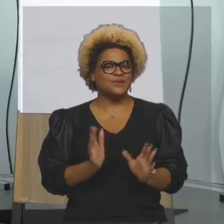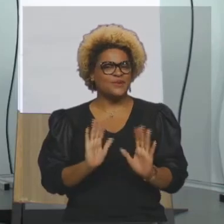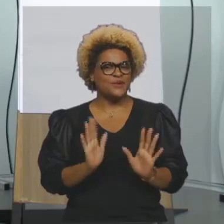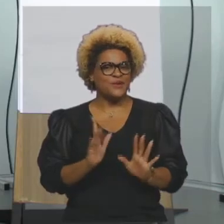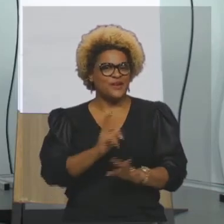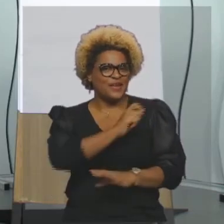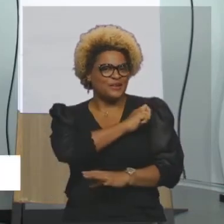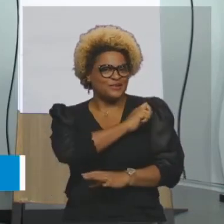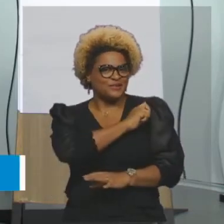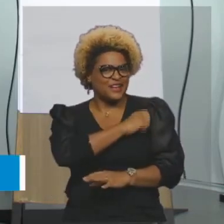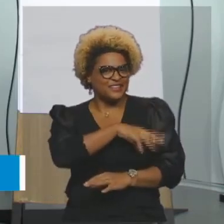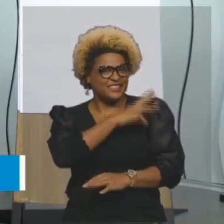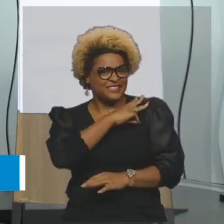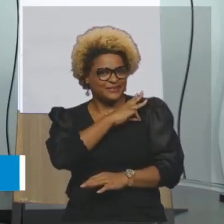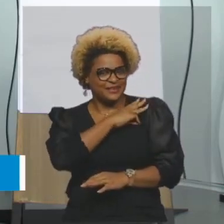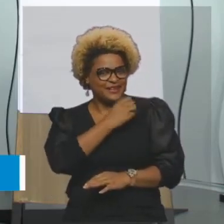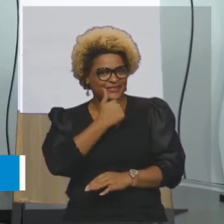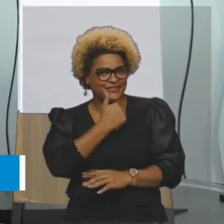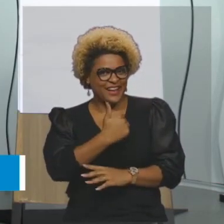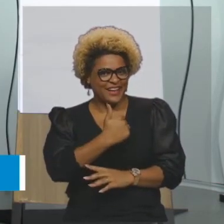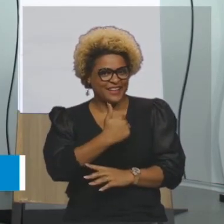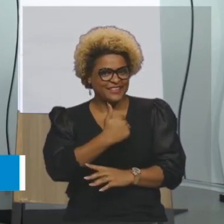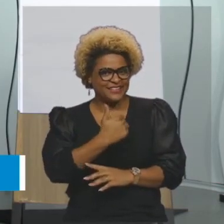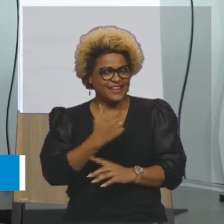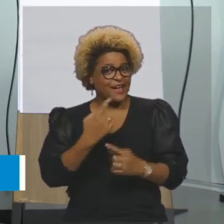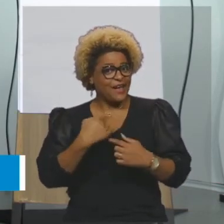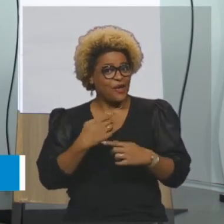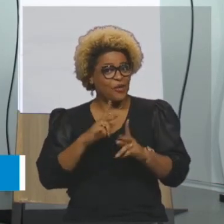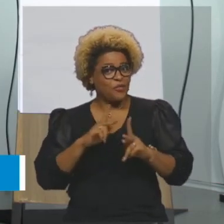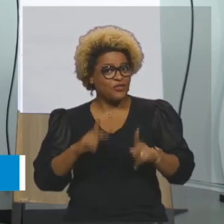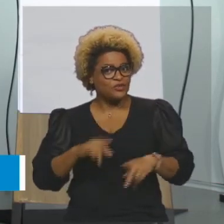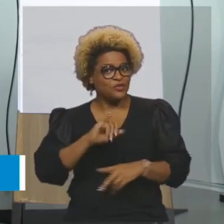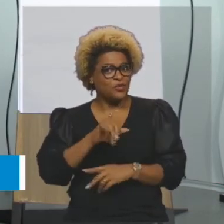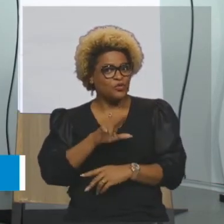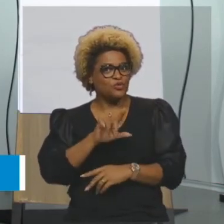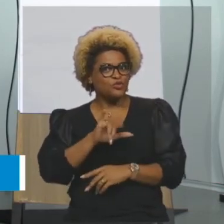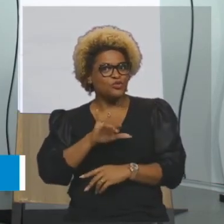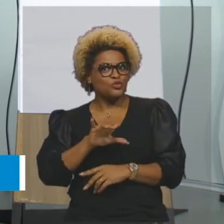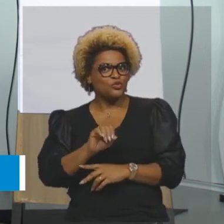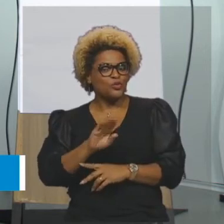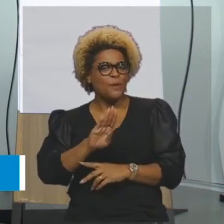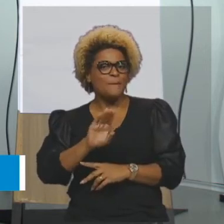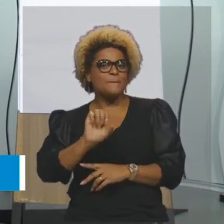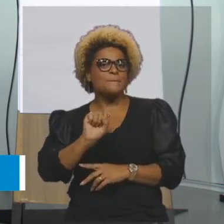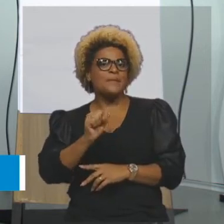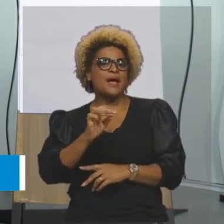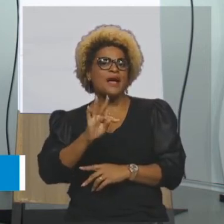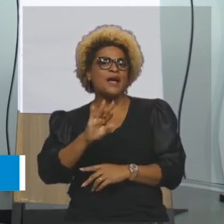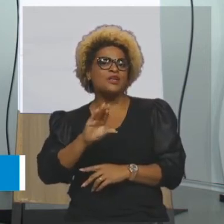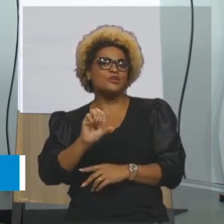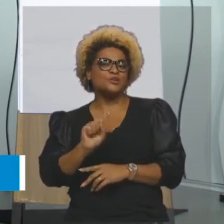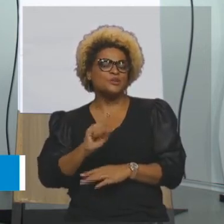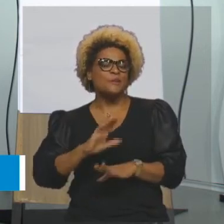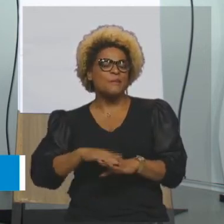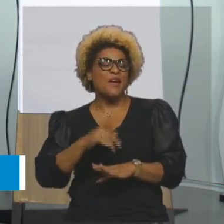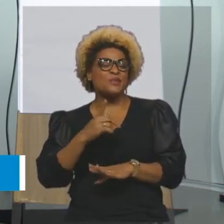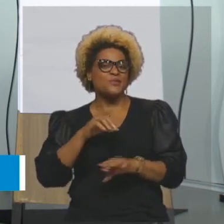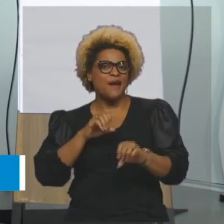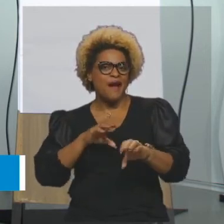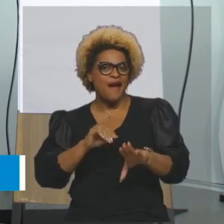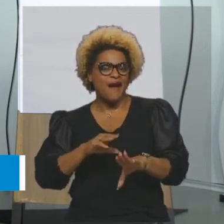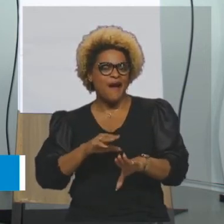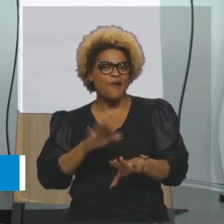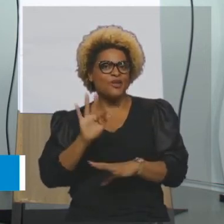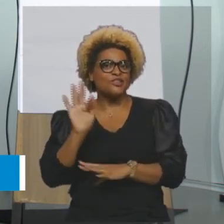Olá, estudante do ensino médio, tudo bem? Aqui é o professor Júlio Bastos, com mais uma aula de física para o terceiro ano do ensino